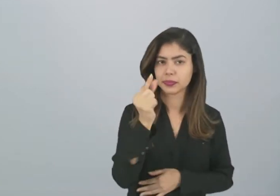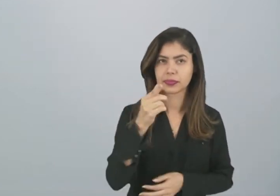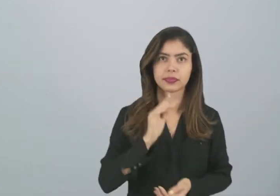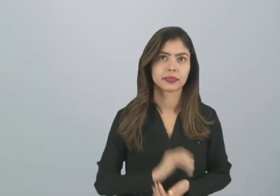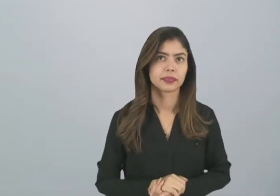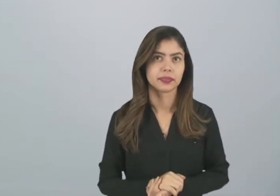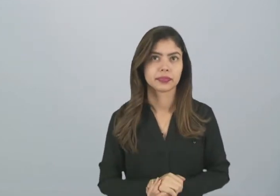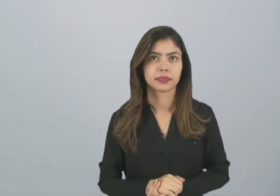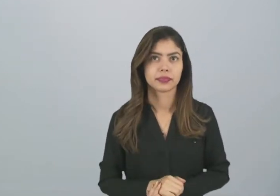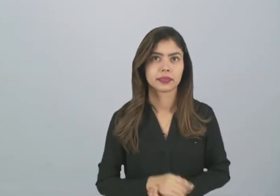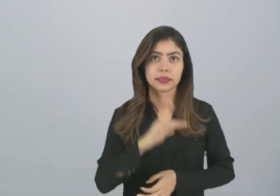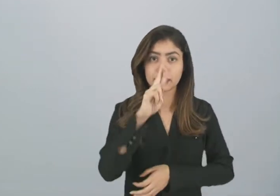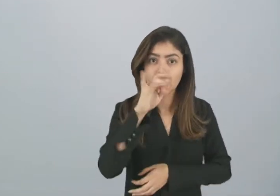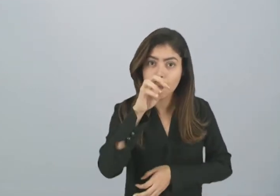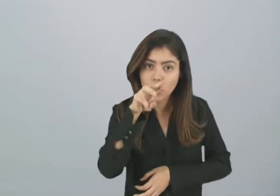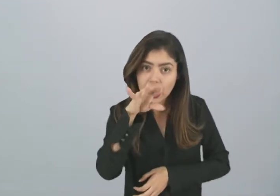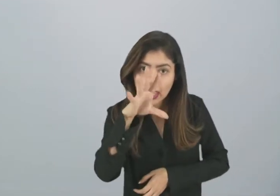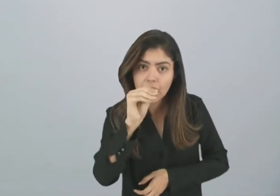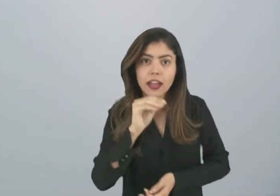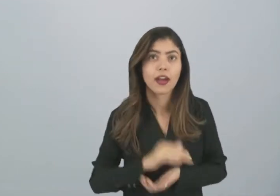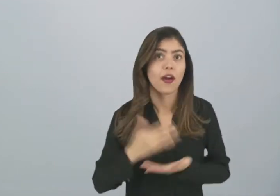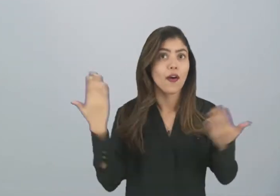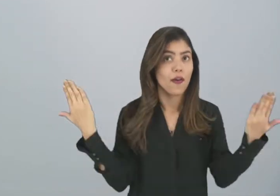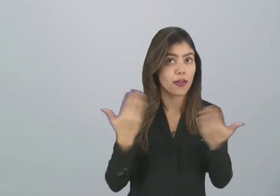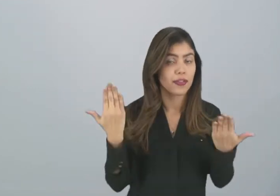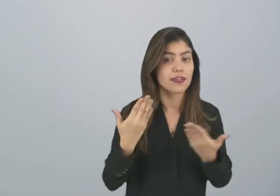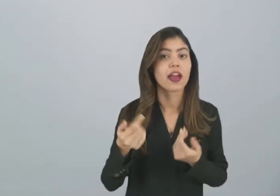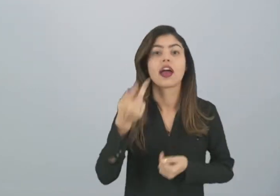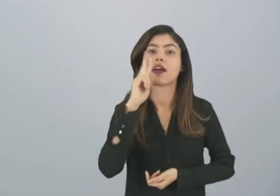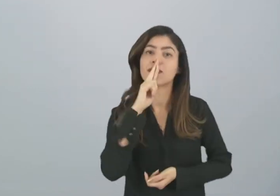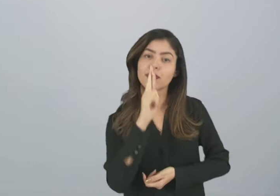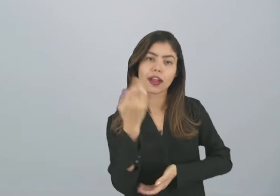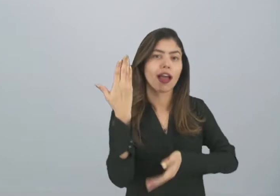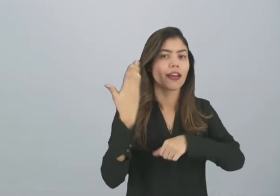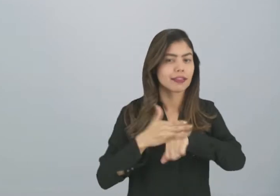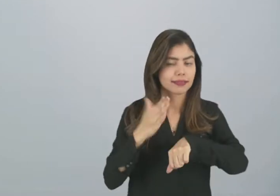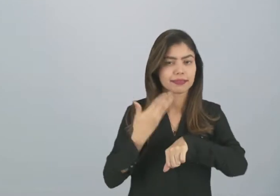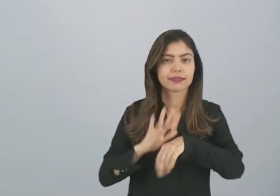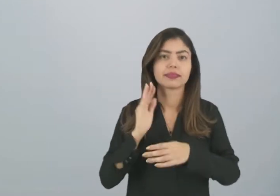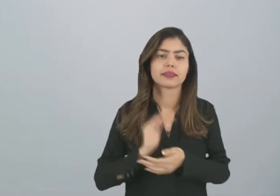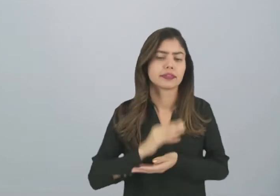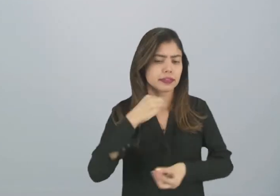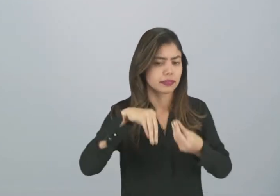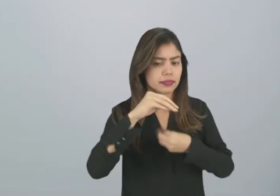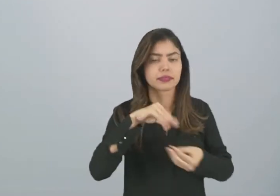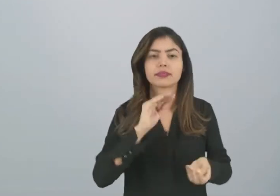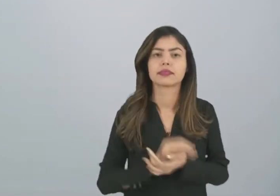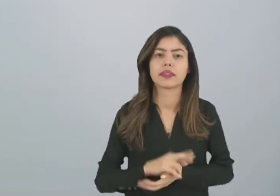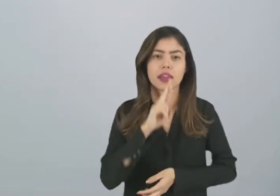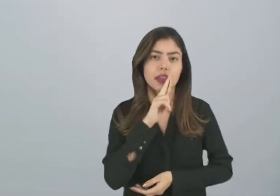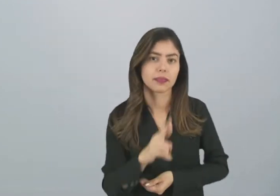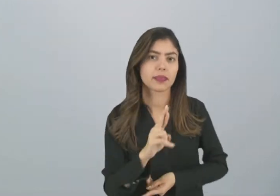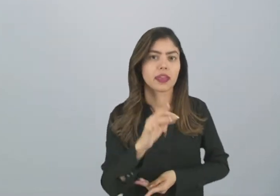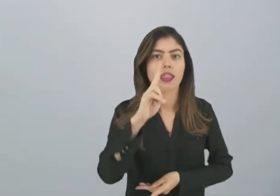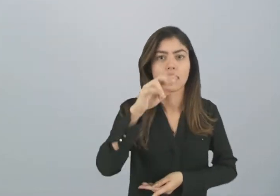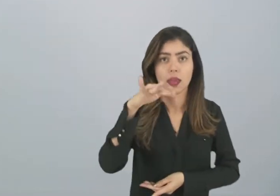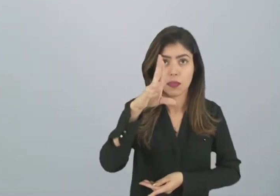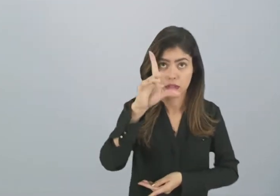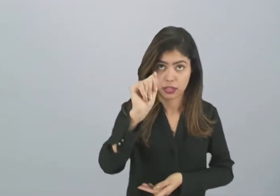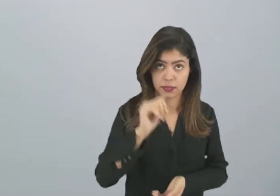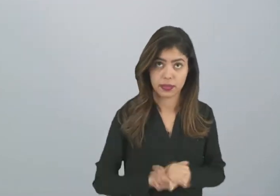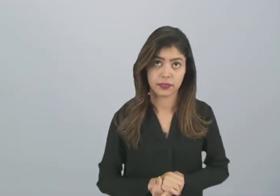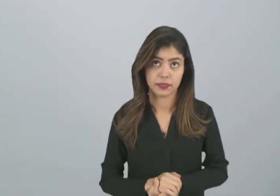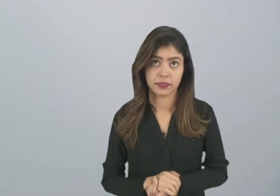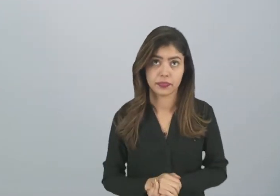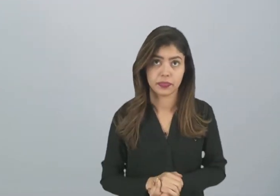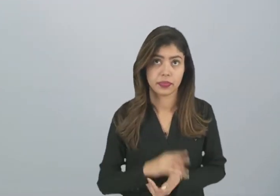sobre termoquímica. Então nessa aula nós vamos resolver exercícios que envolvem o cálculo de termoquímica, o